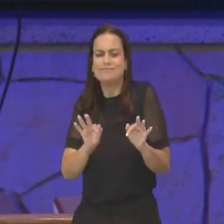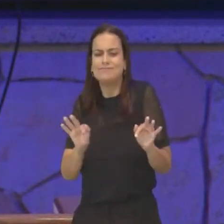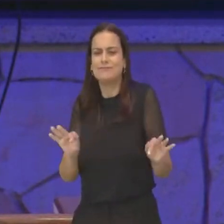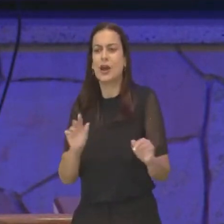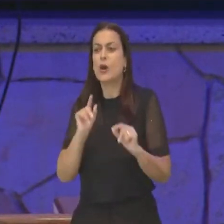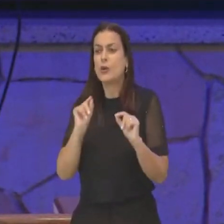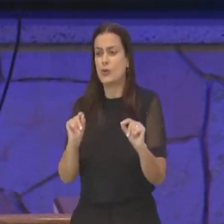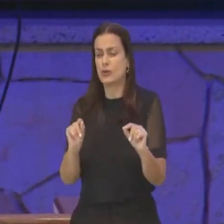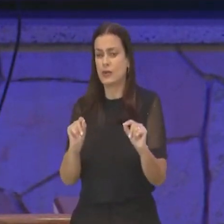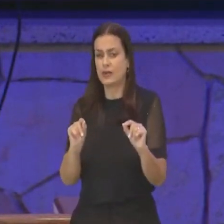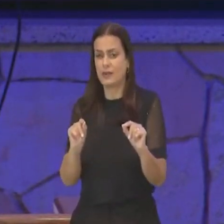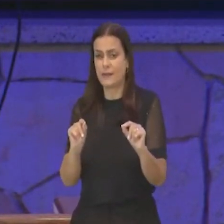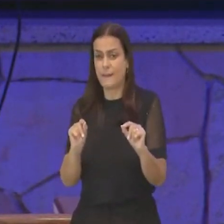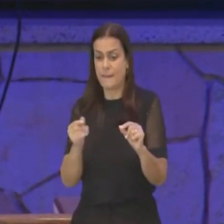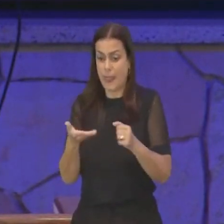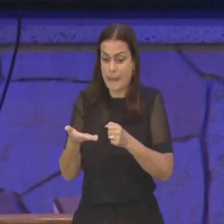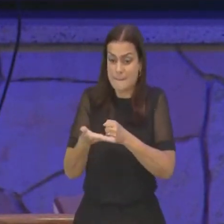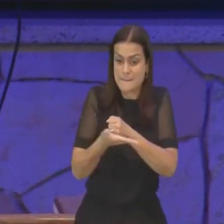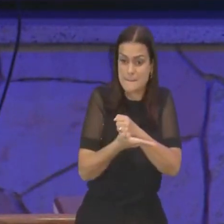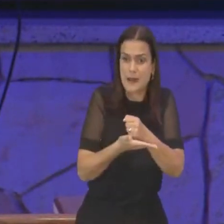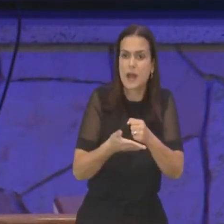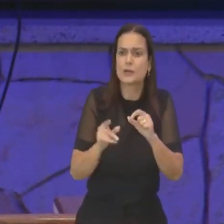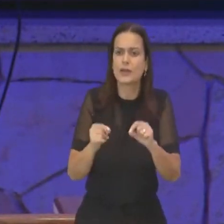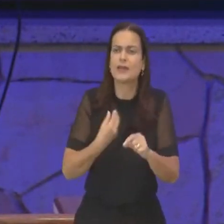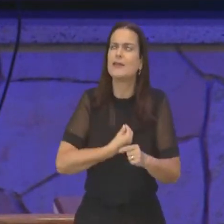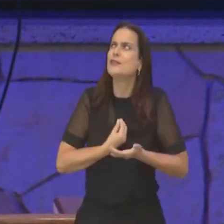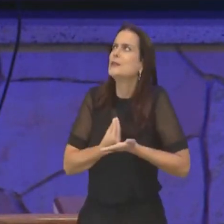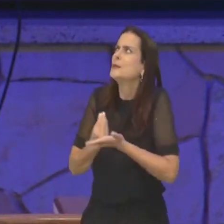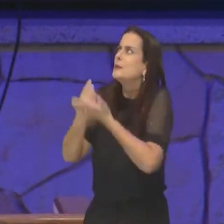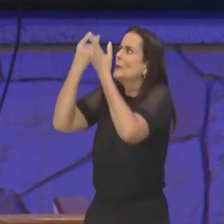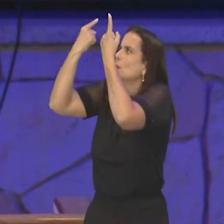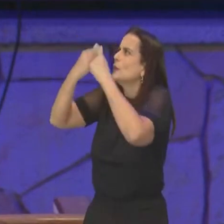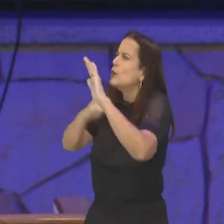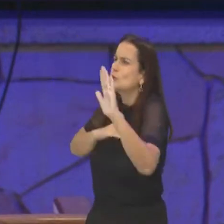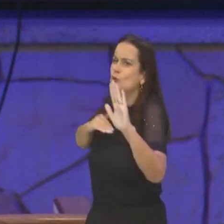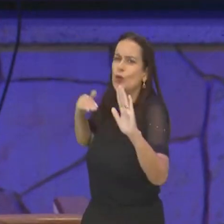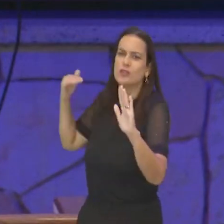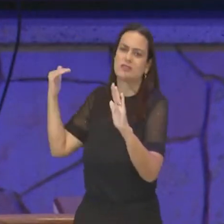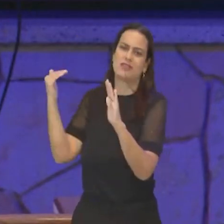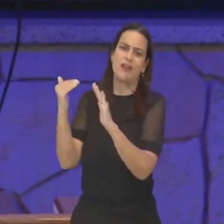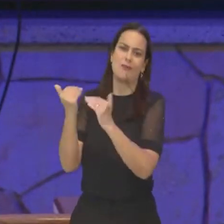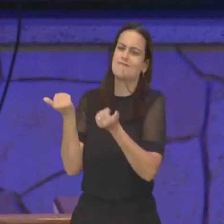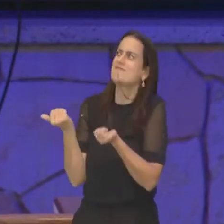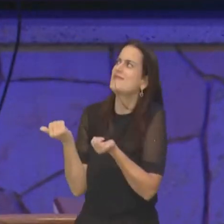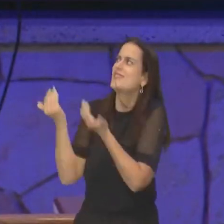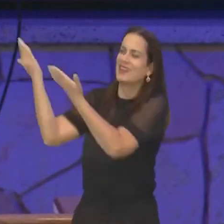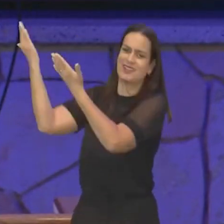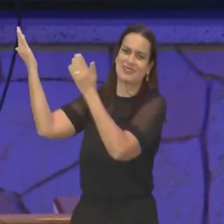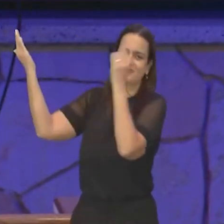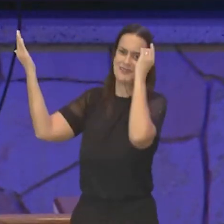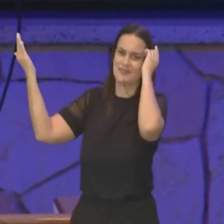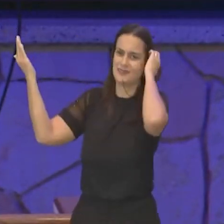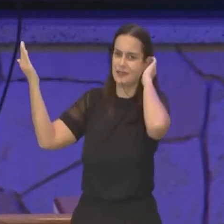nós um princípio de integridade, de completude,